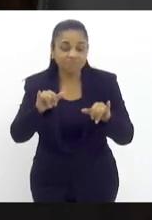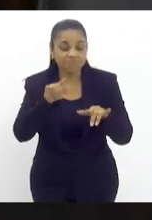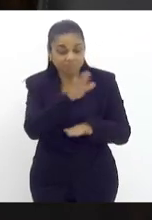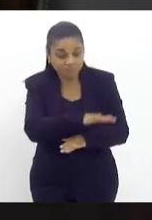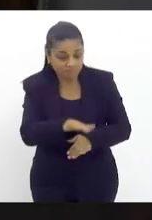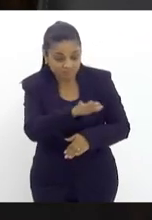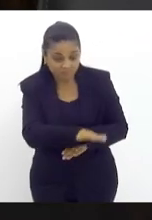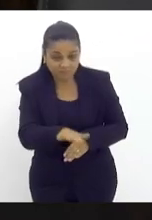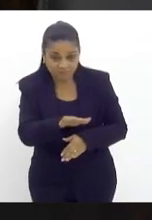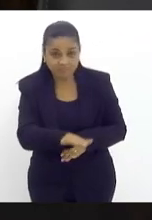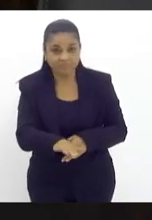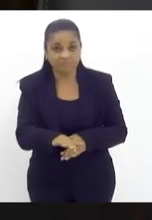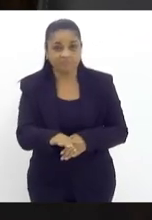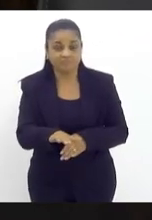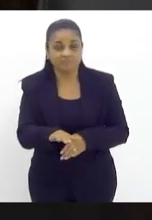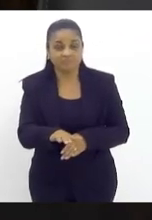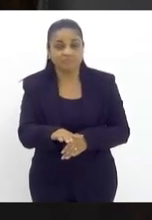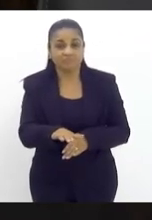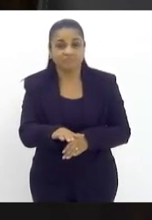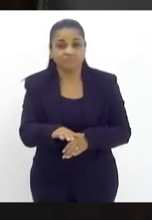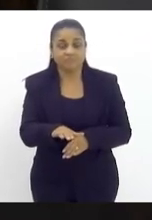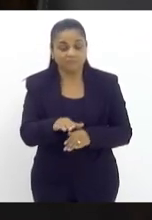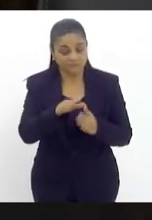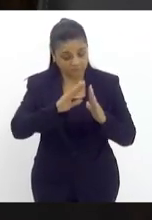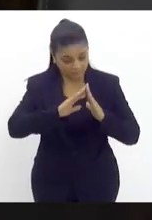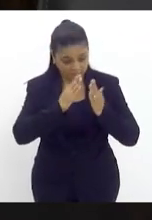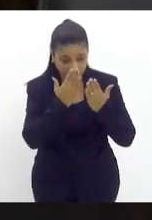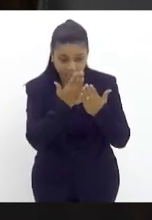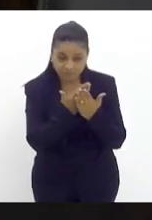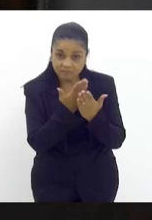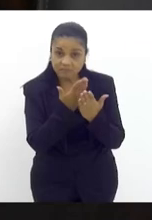né, ela tá na escola